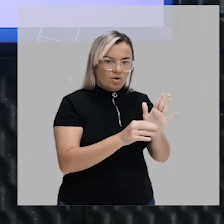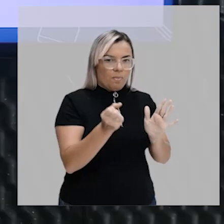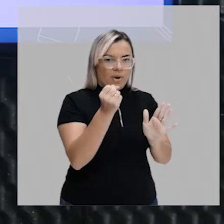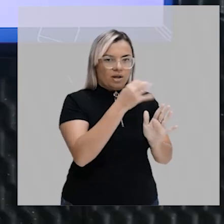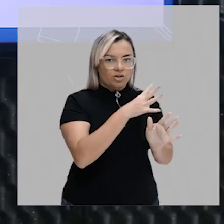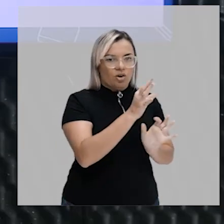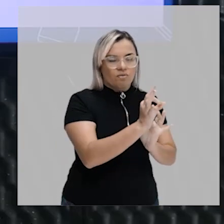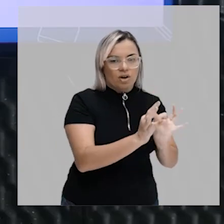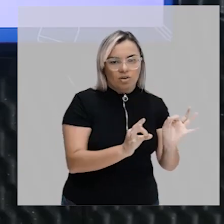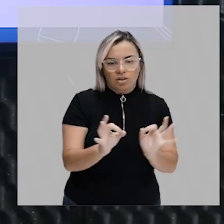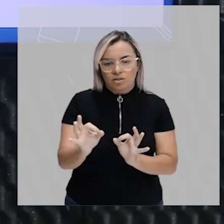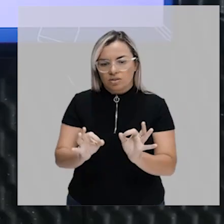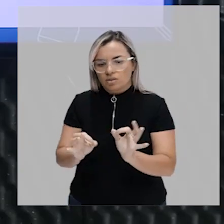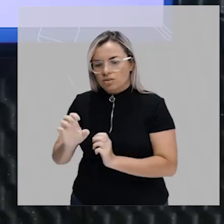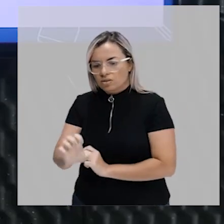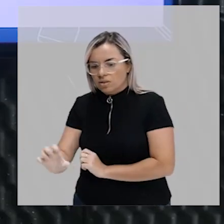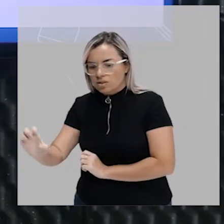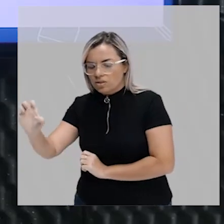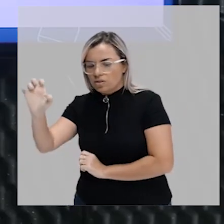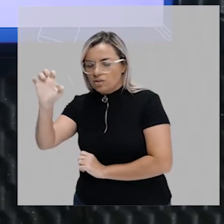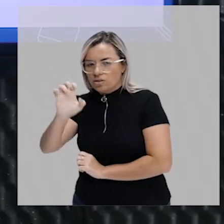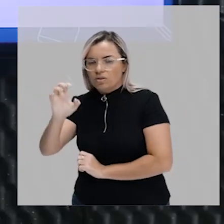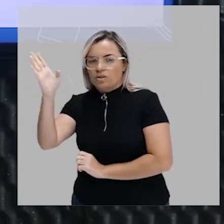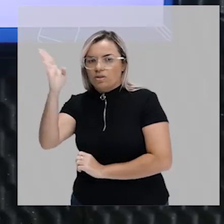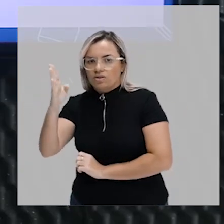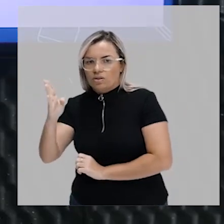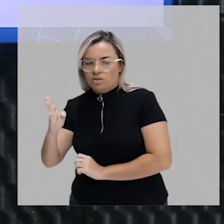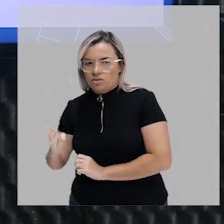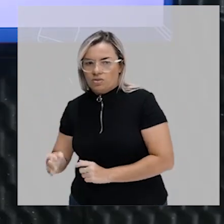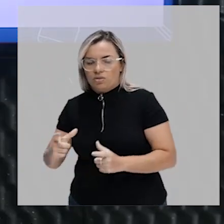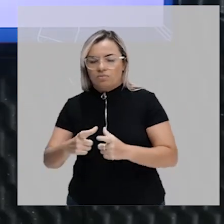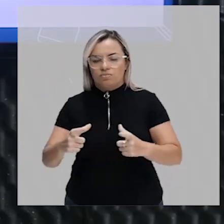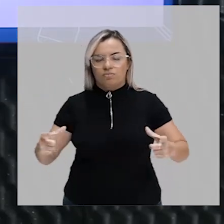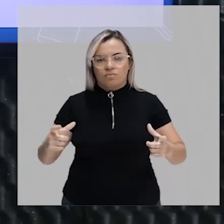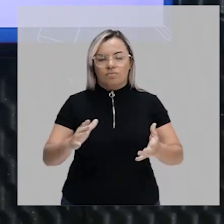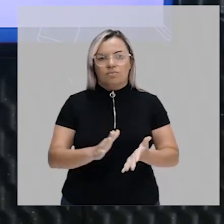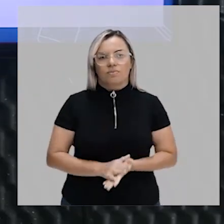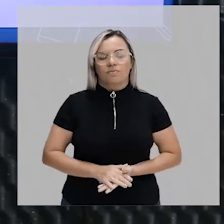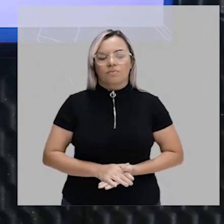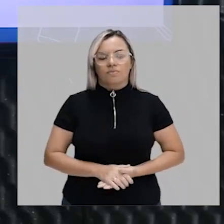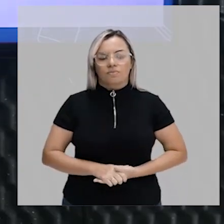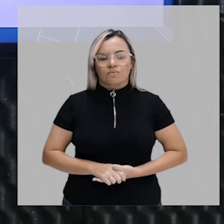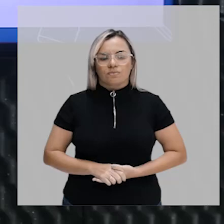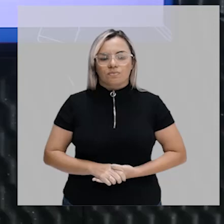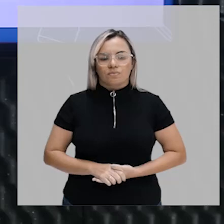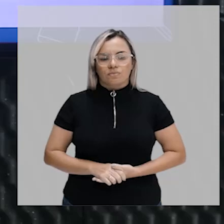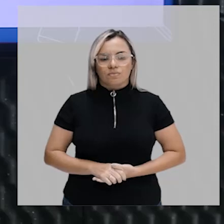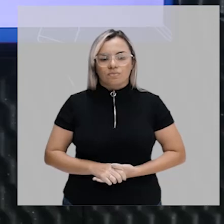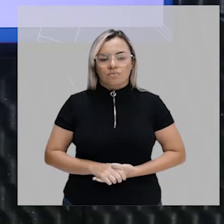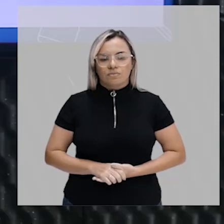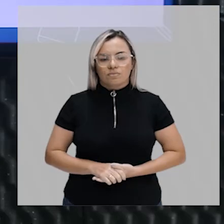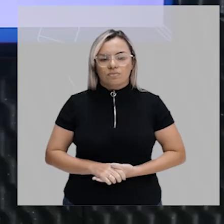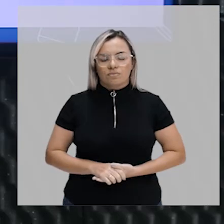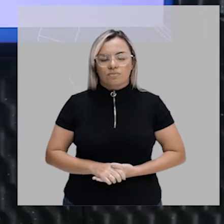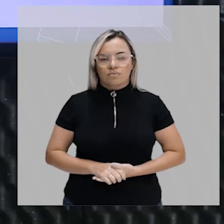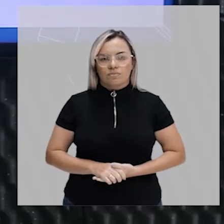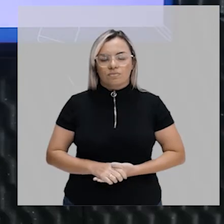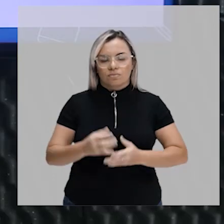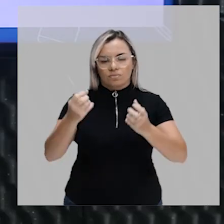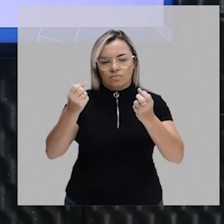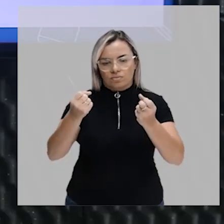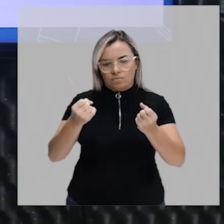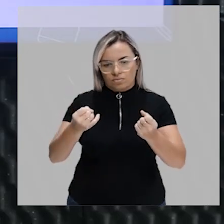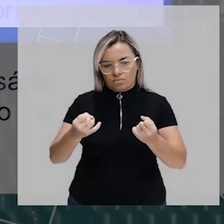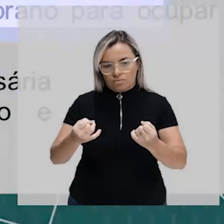do território brasileiro acerca das nossas macro-regiões, tá certo? E aí ele te diz, né,